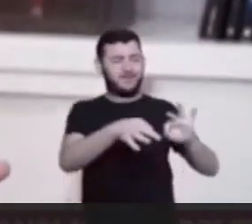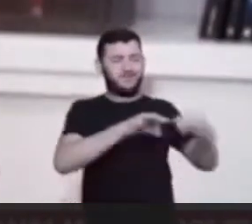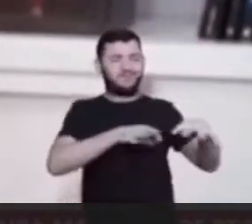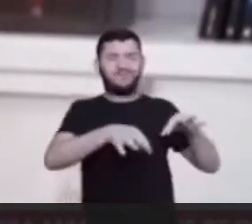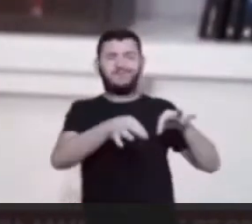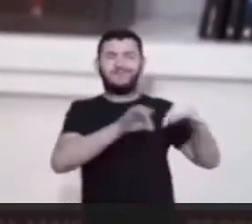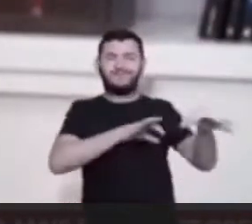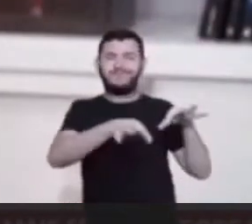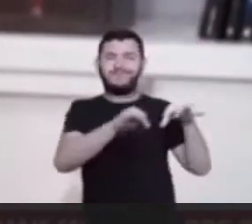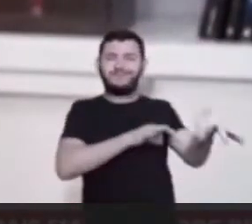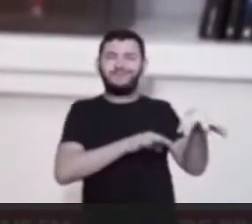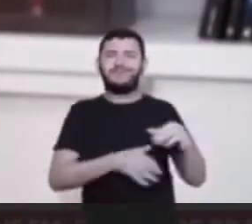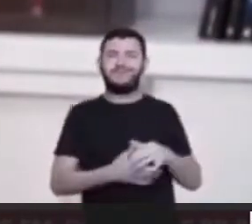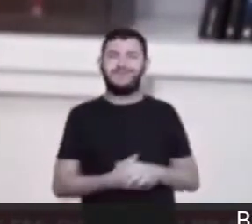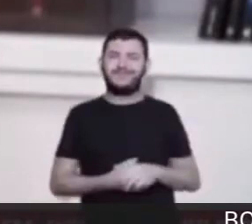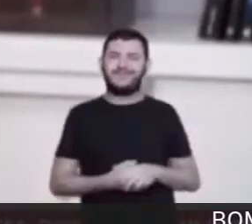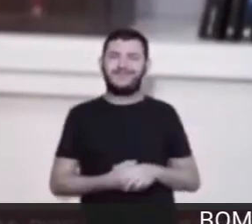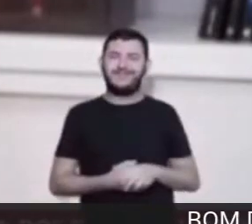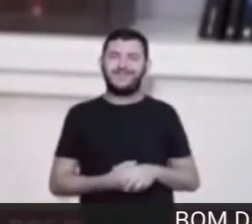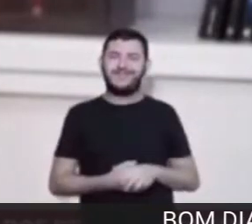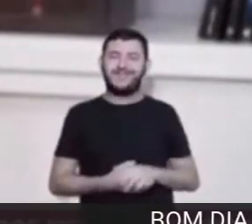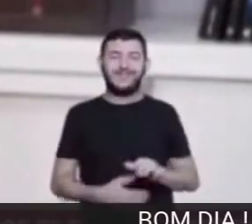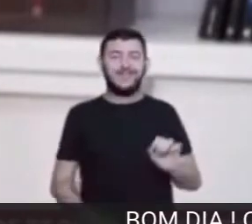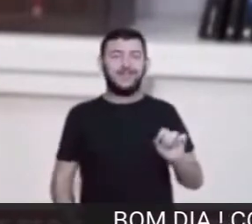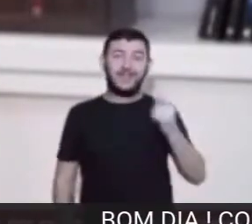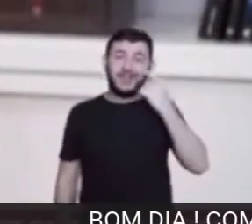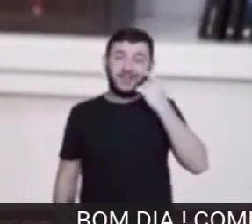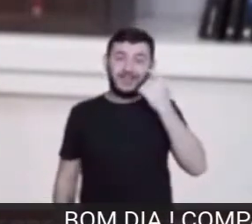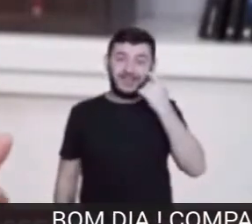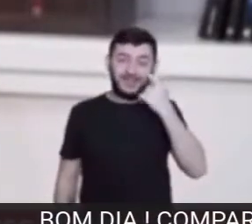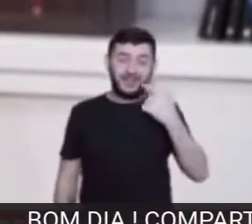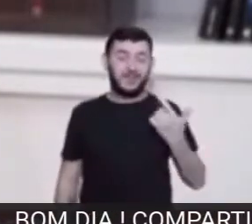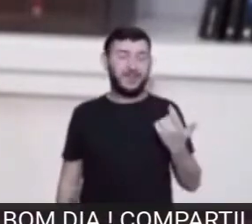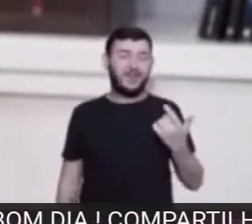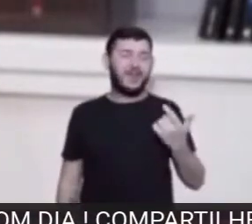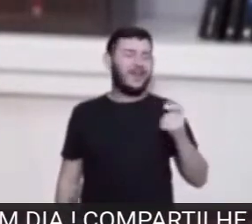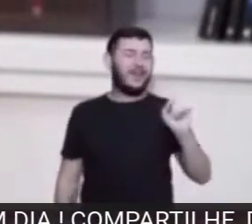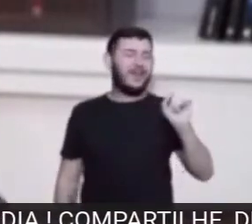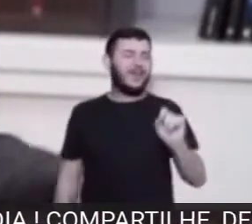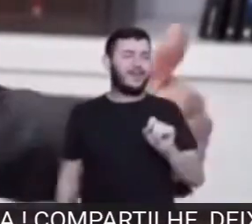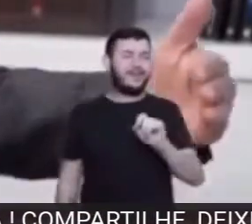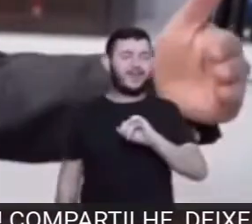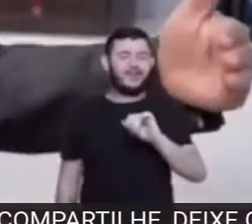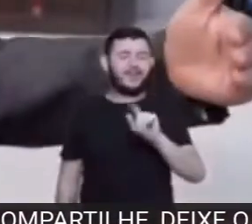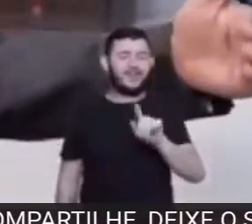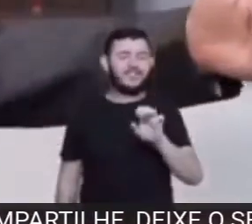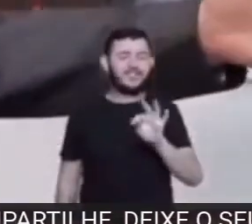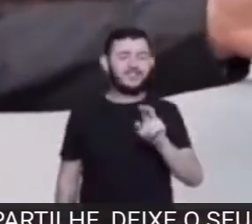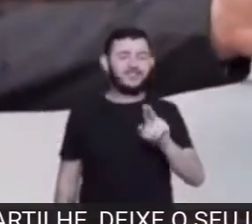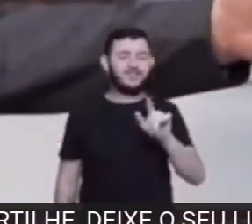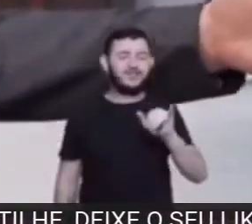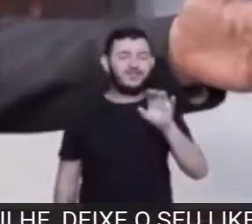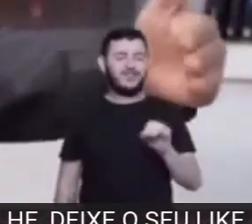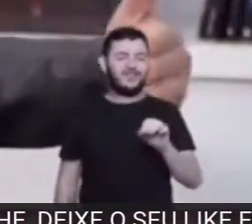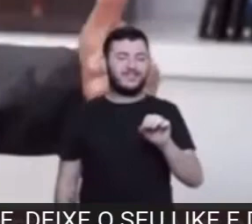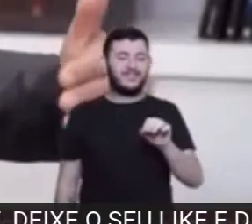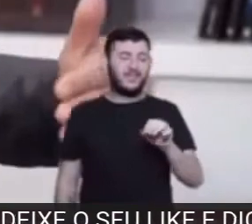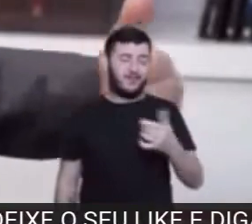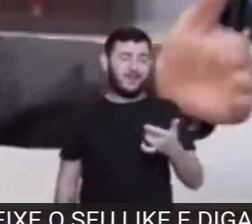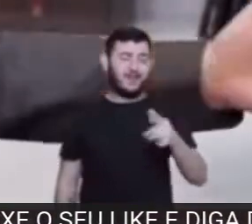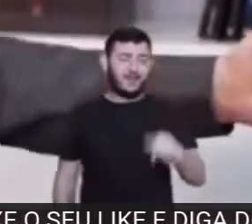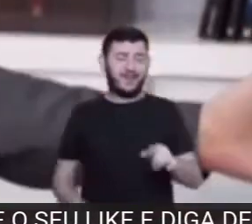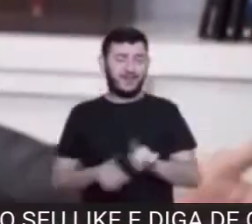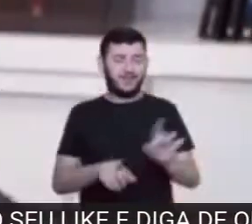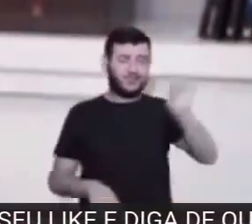já acabaram com os direitos que o Getúlio criou, sabe, em 43, que é CLT. Acabaram com quase todas as conquistas que